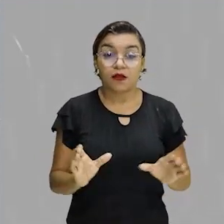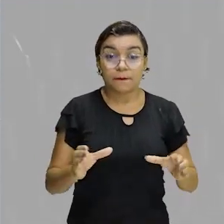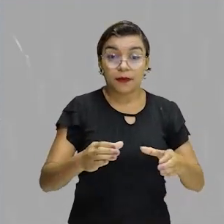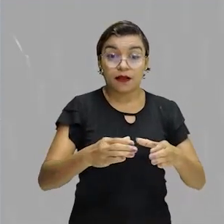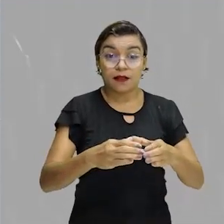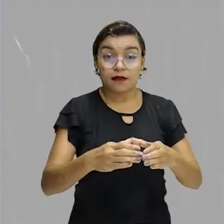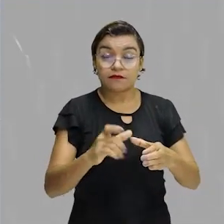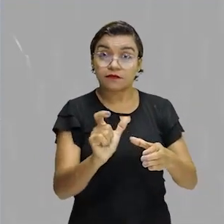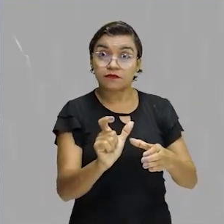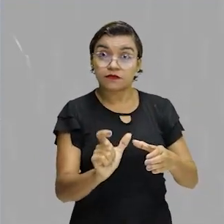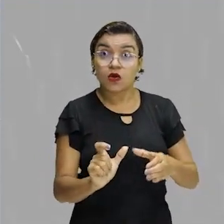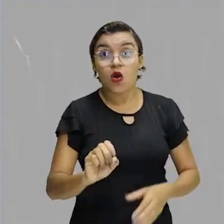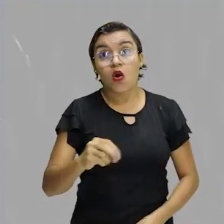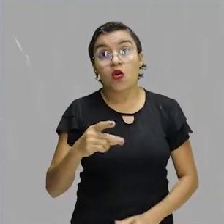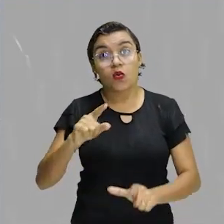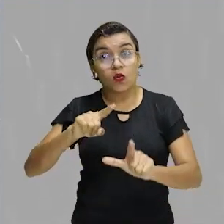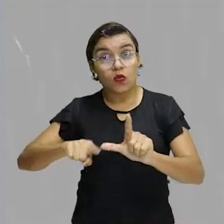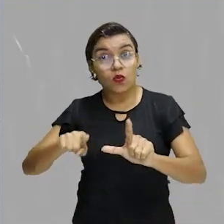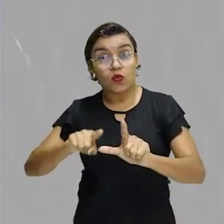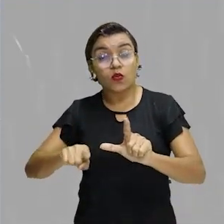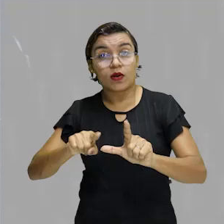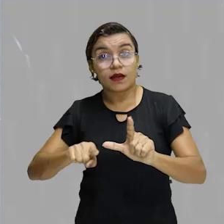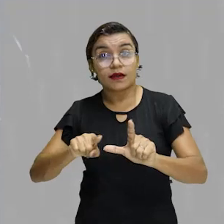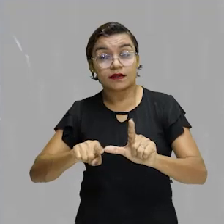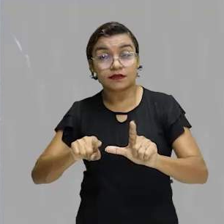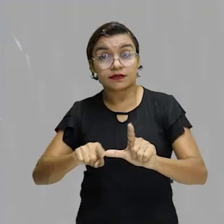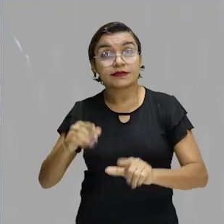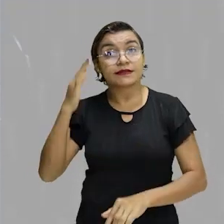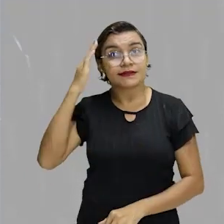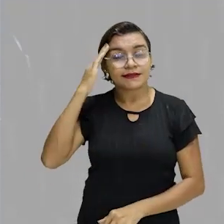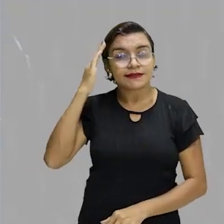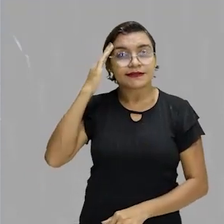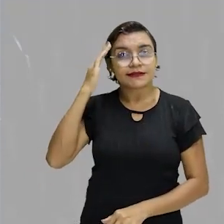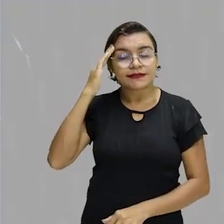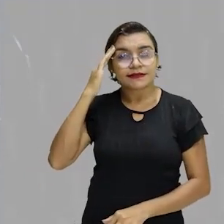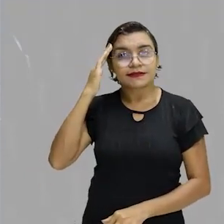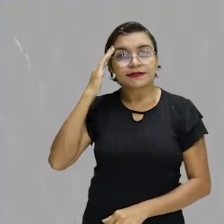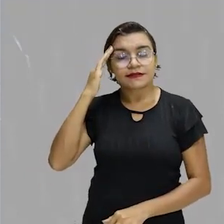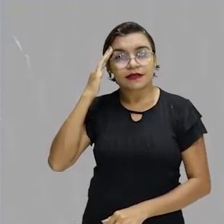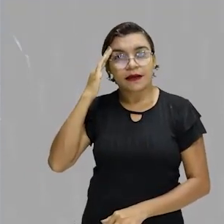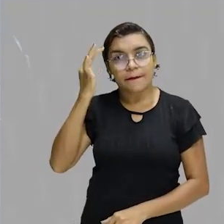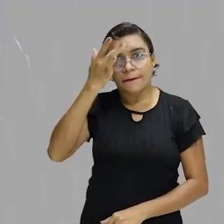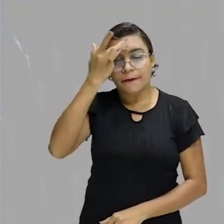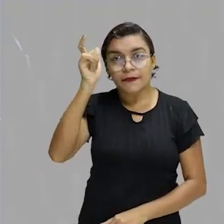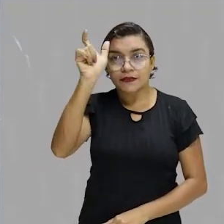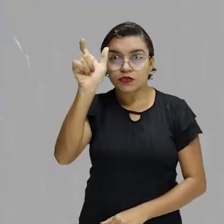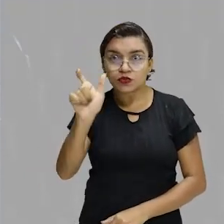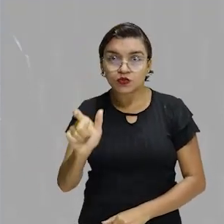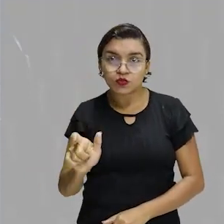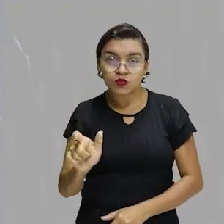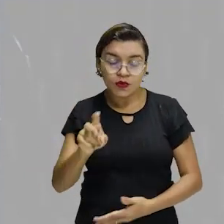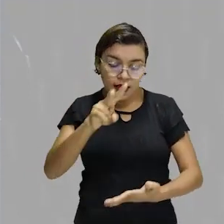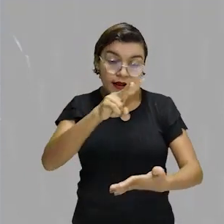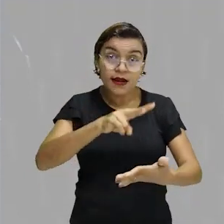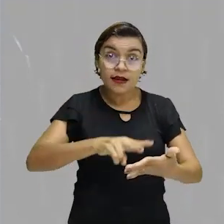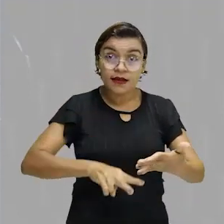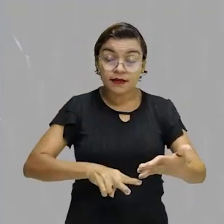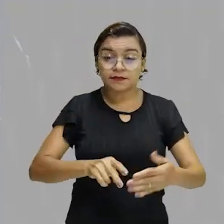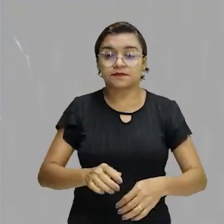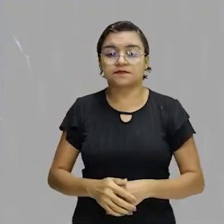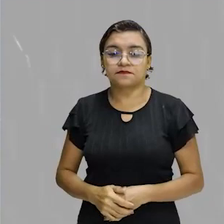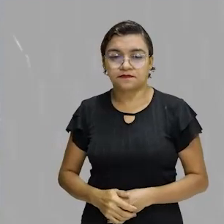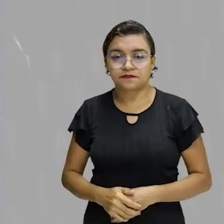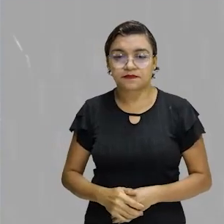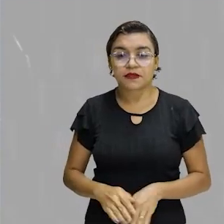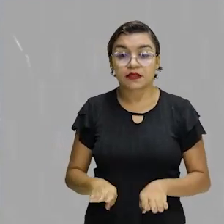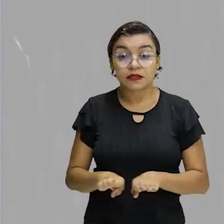de palavras ou letras que são compreendidas pelo leitor. Understandable é aquilo